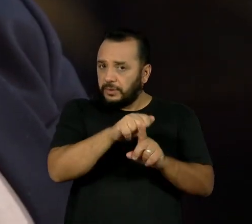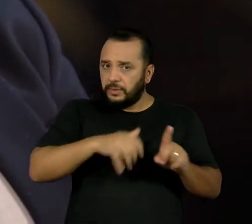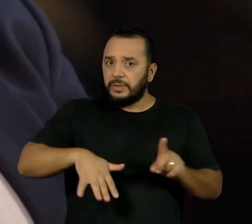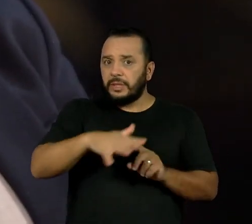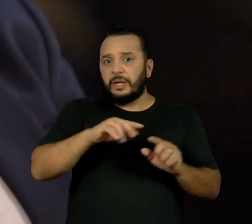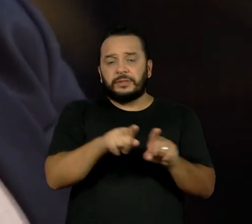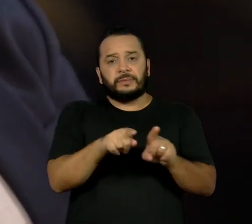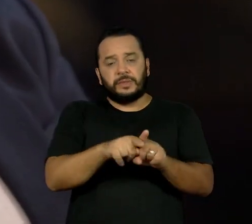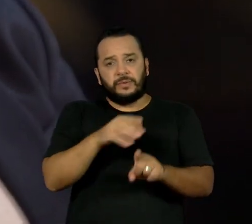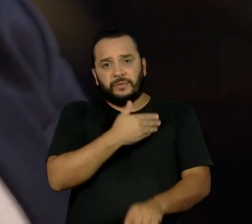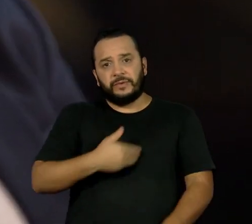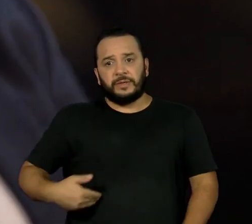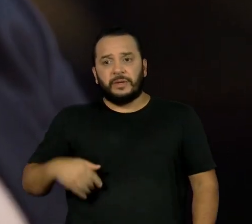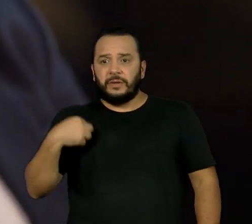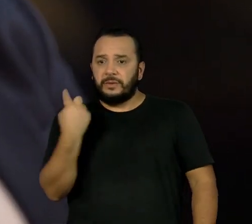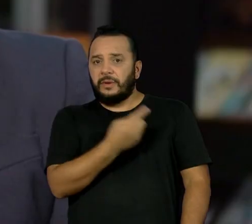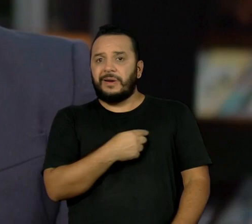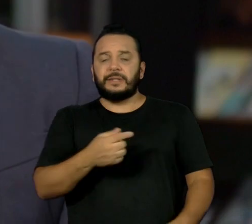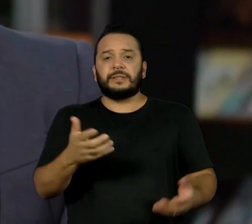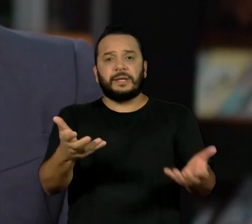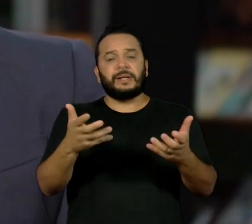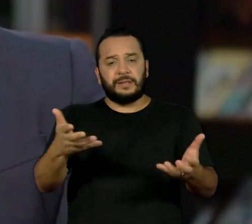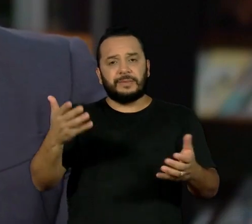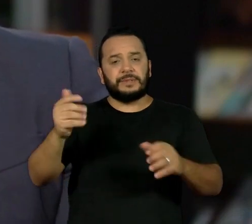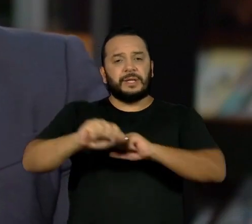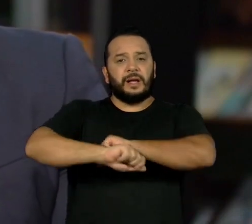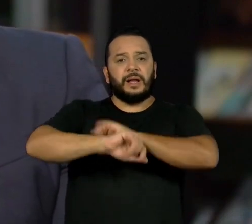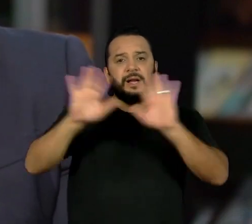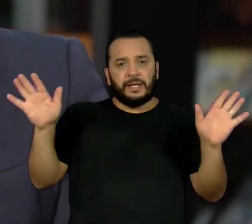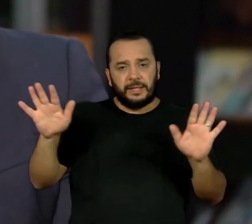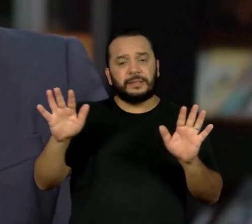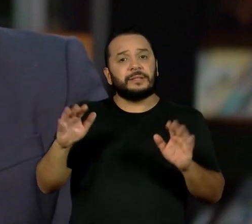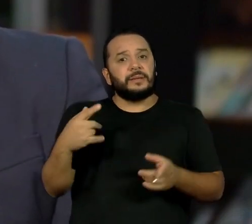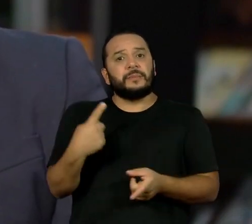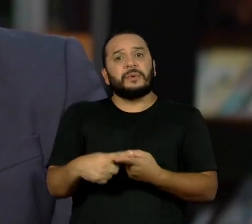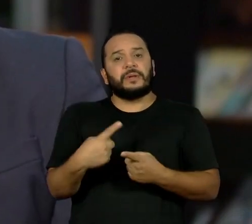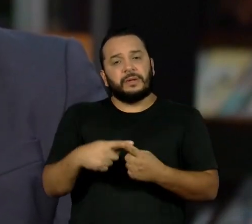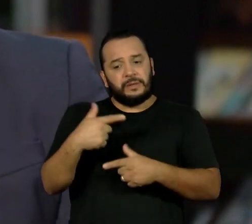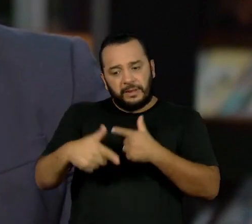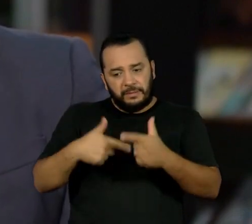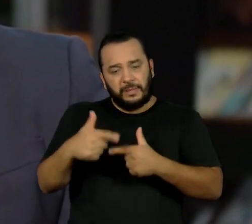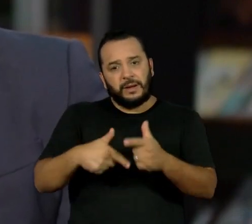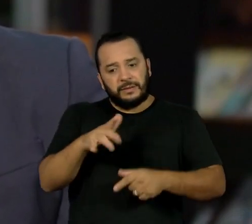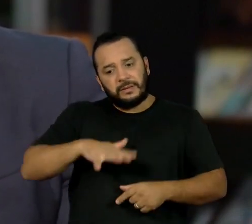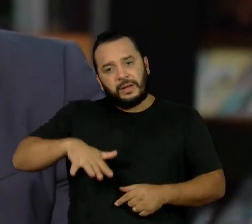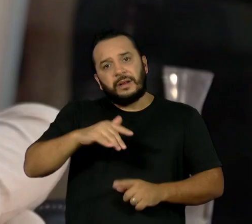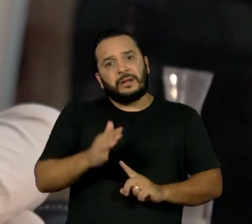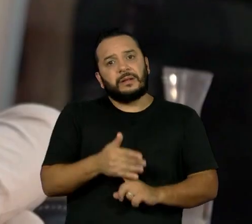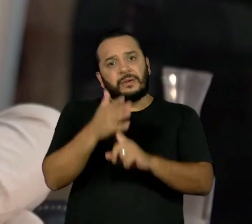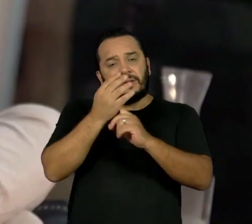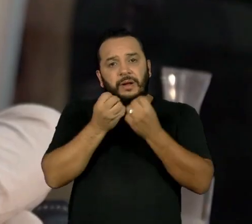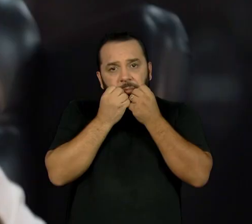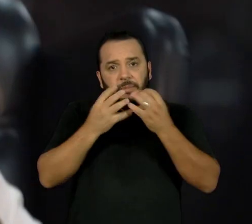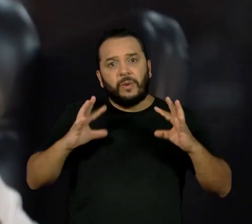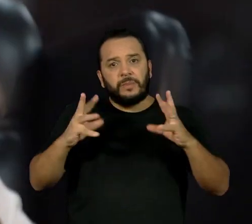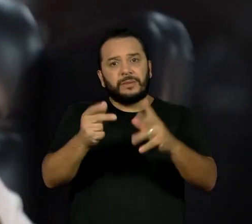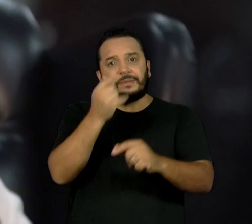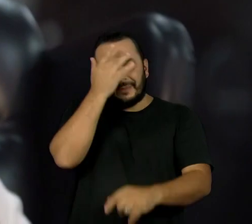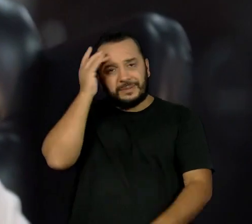A gente quer mais transparência enquanto sociedade para que os serviços e tecnologias sejam bons para todo mundo.